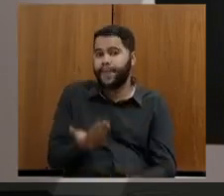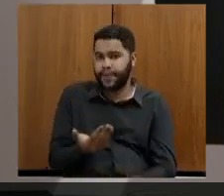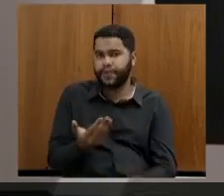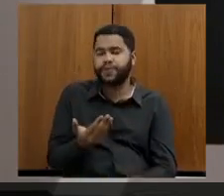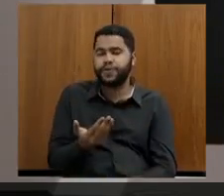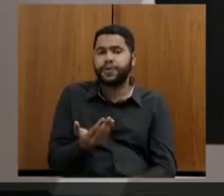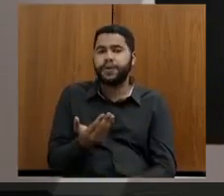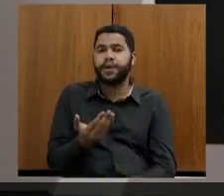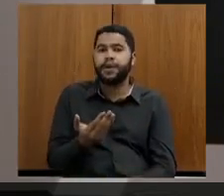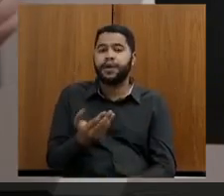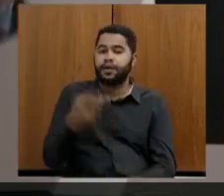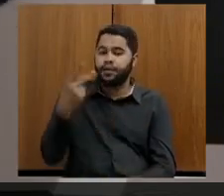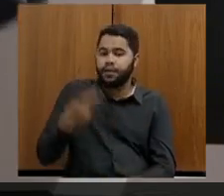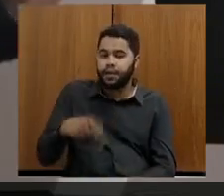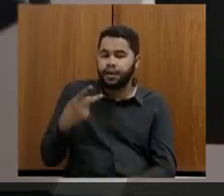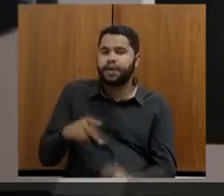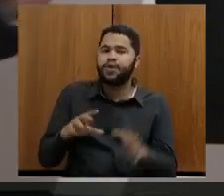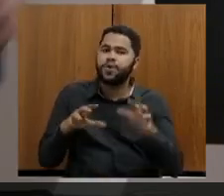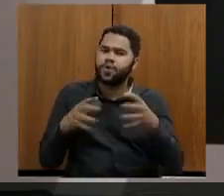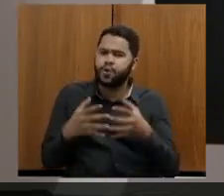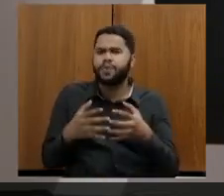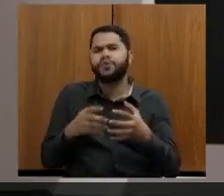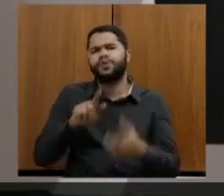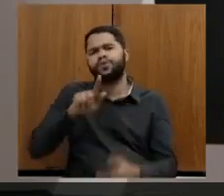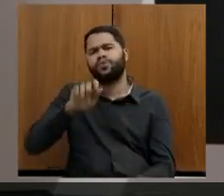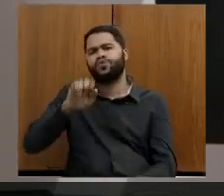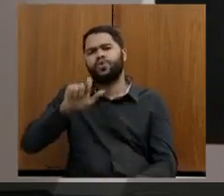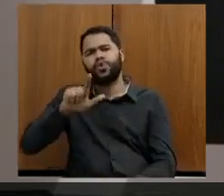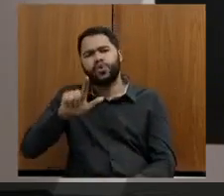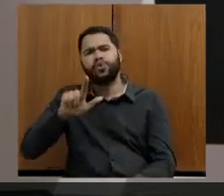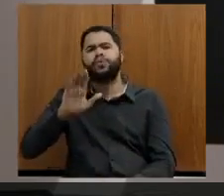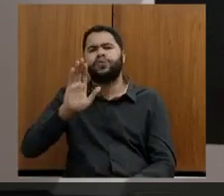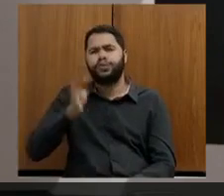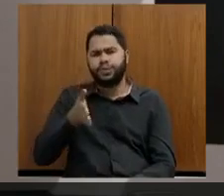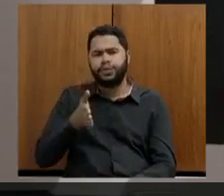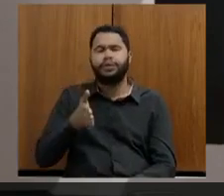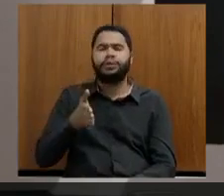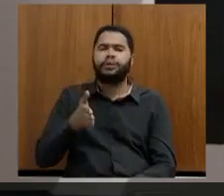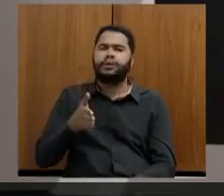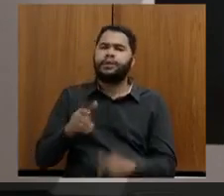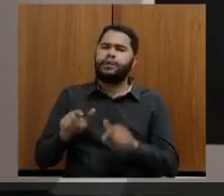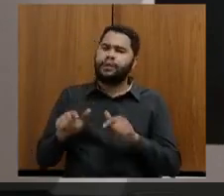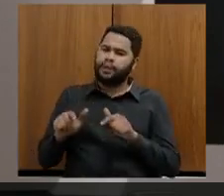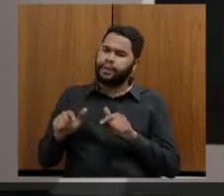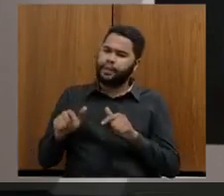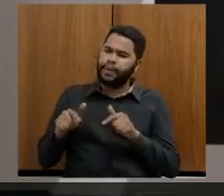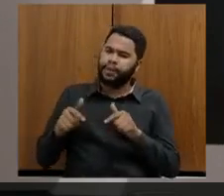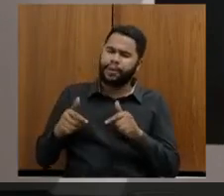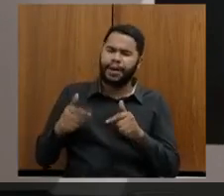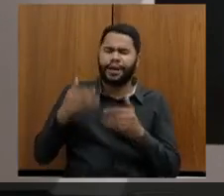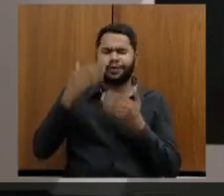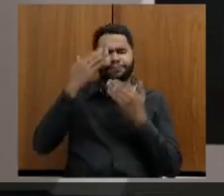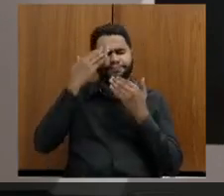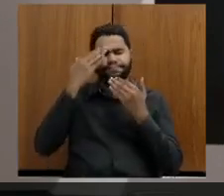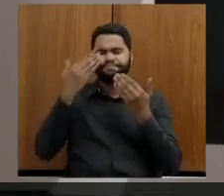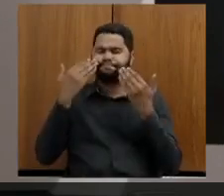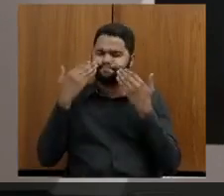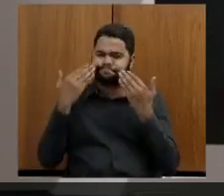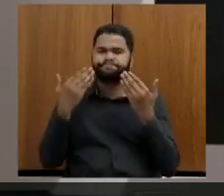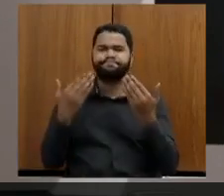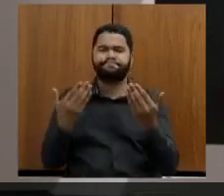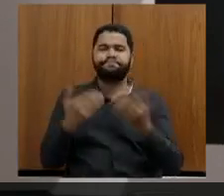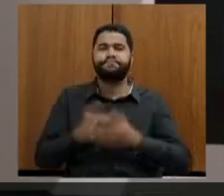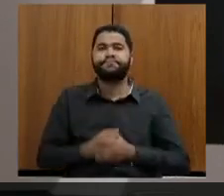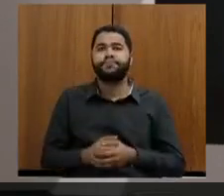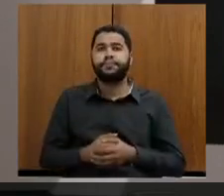Deputado sargento Rodrigues a essa comissão Deputado Edio Pereira já tem sido assim um guerreiro aqui eu agradeço aqui publicamente do